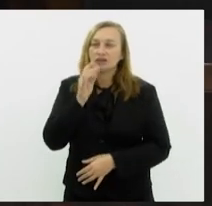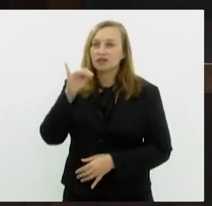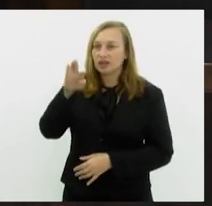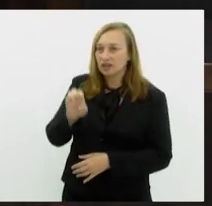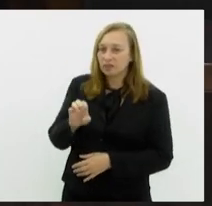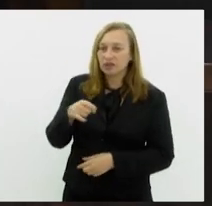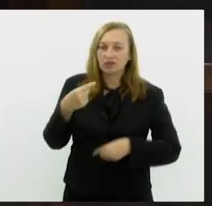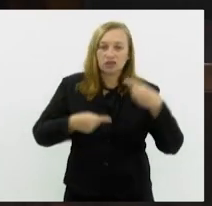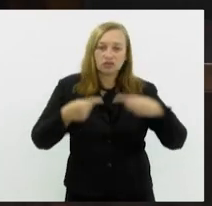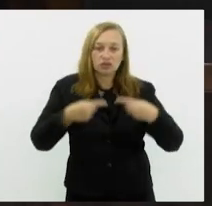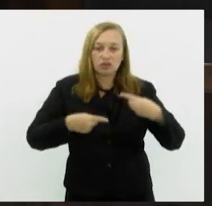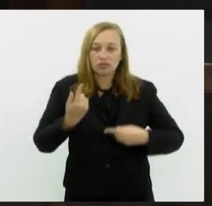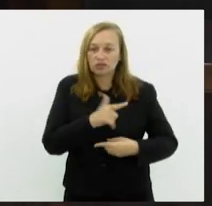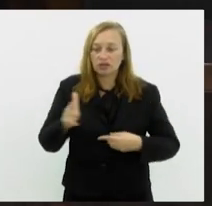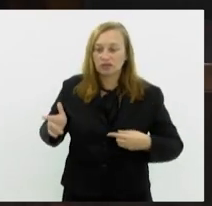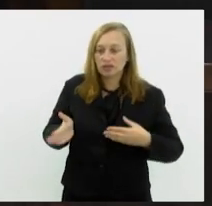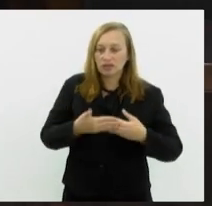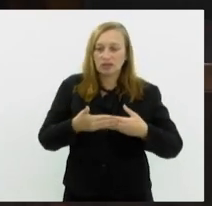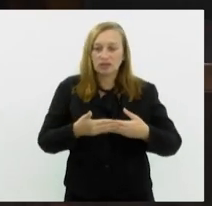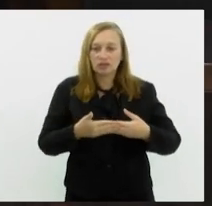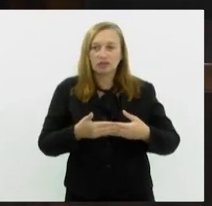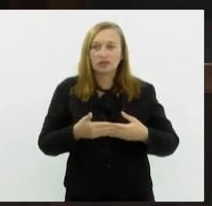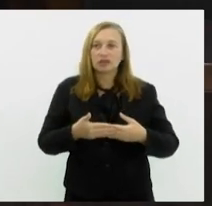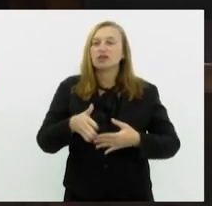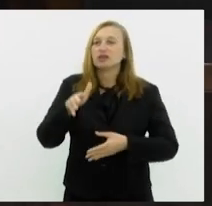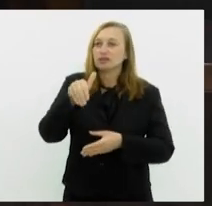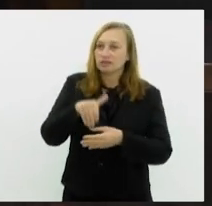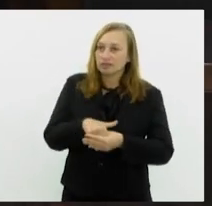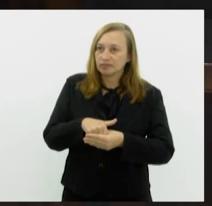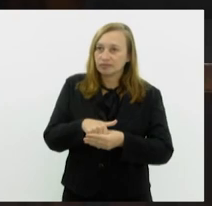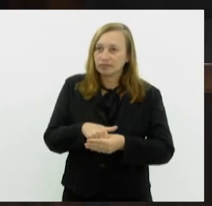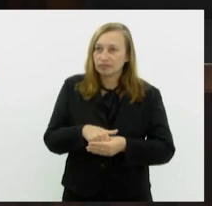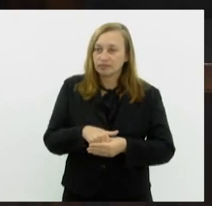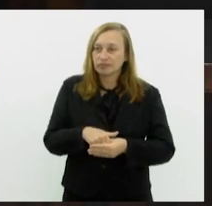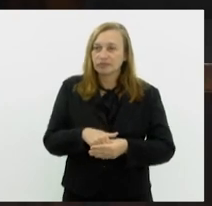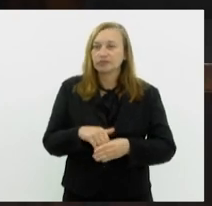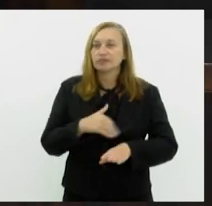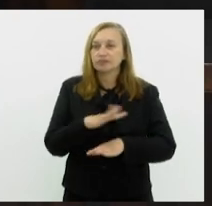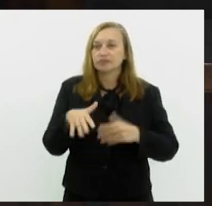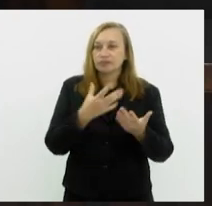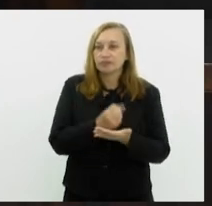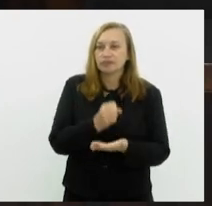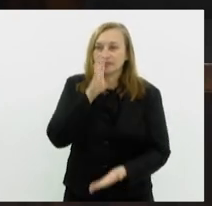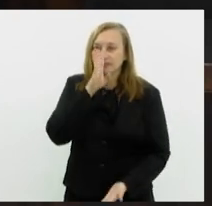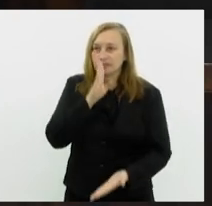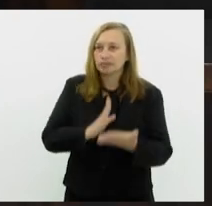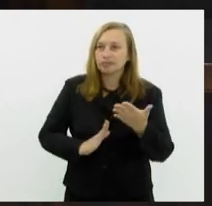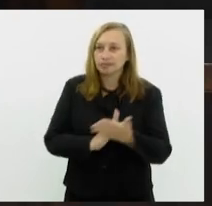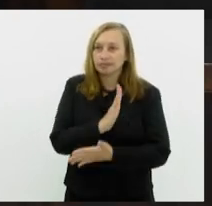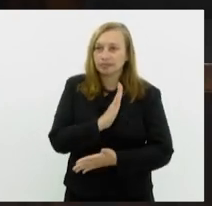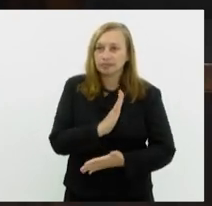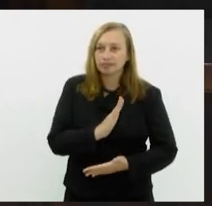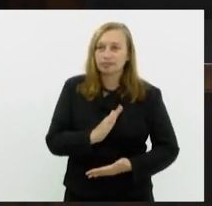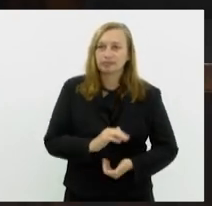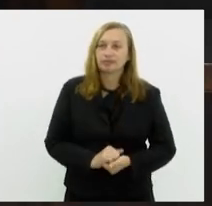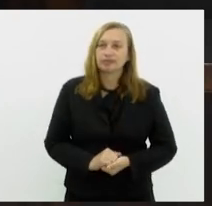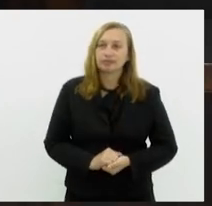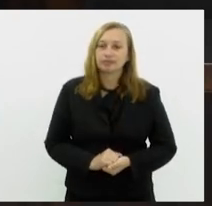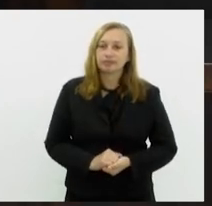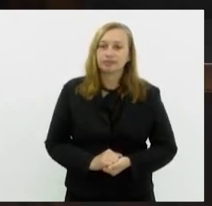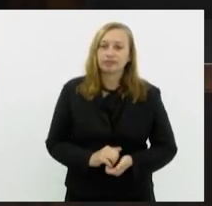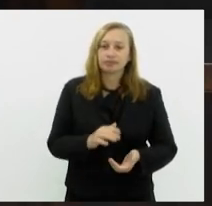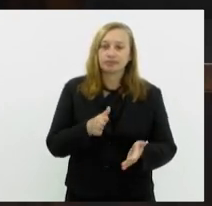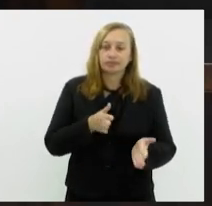Soares. Em discussão, não havendo quem queira discutir, encerrada a discussão. Em votação, senhores que aprovam, mandantes de comissão, aprovado, vai